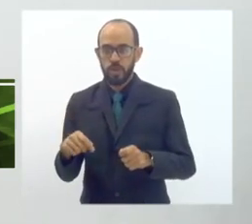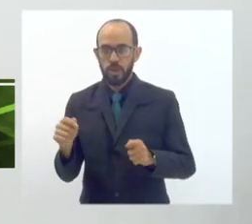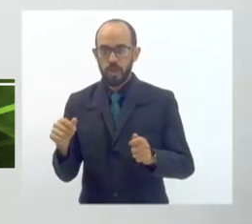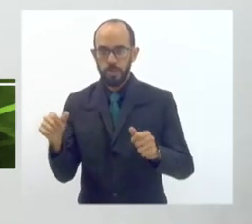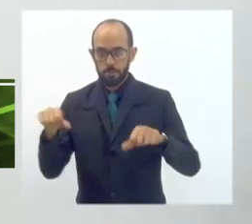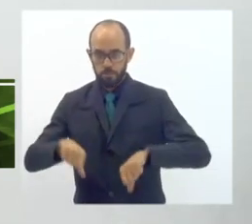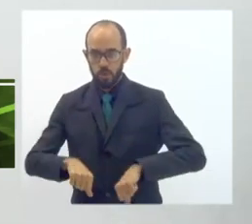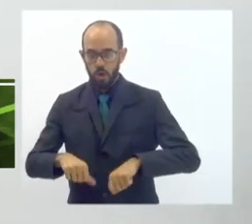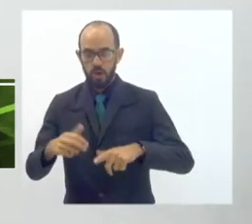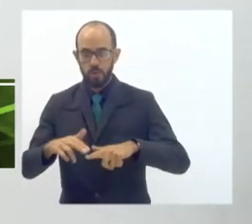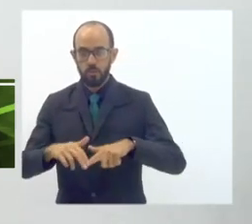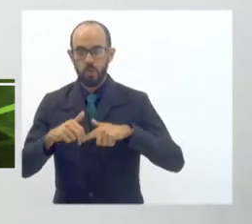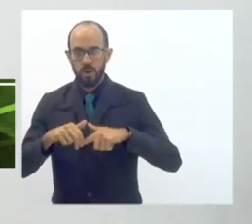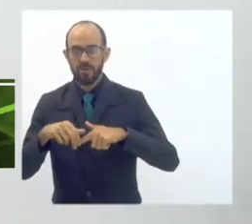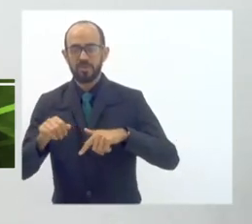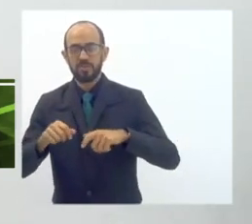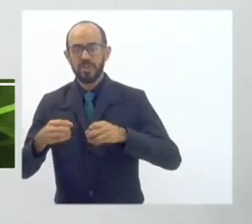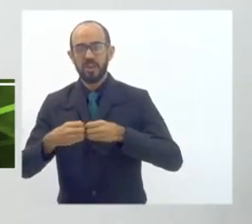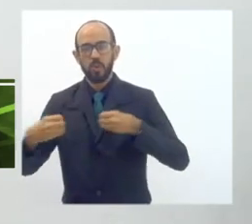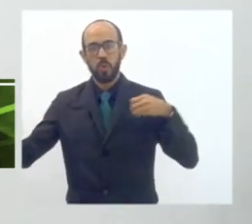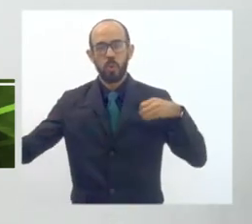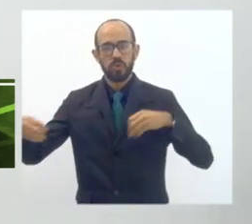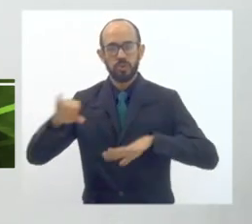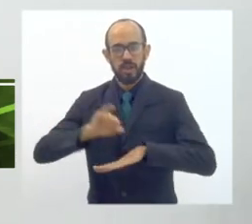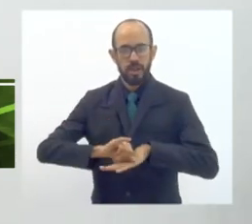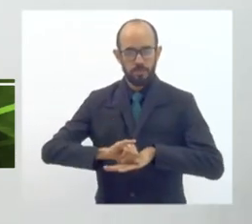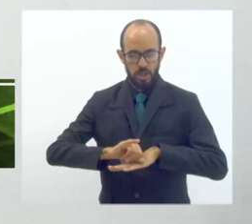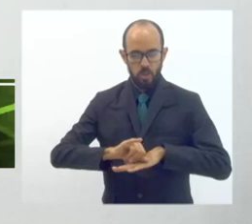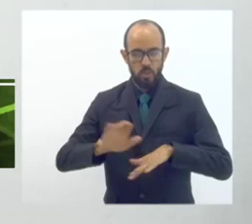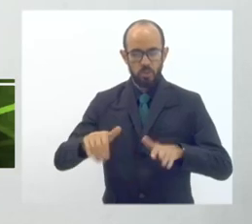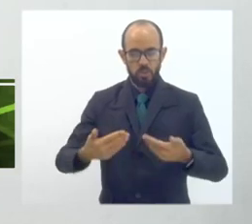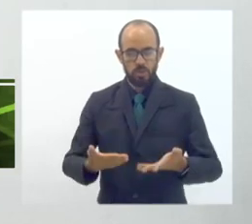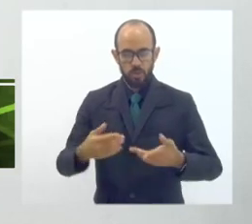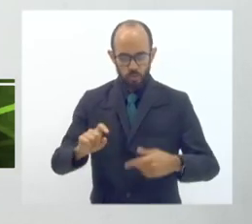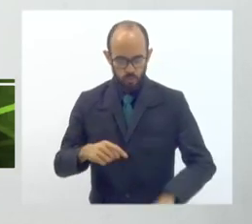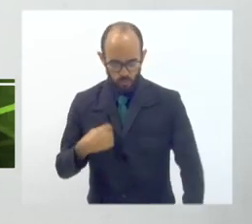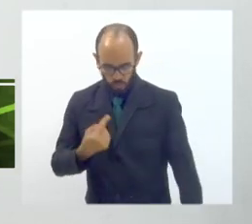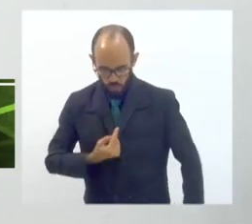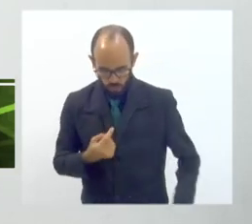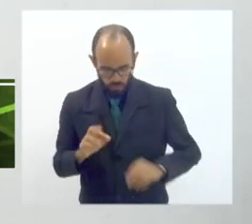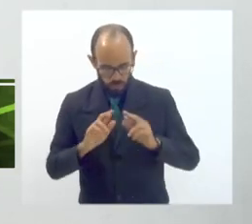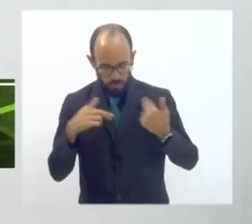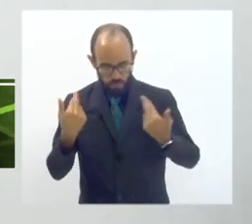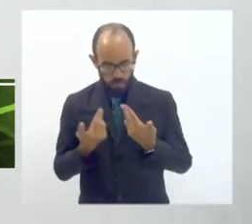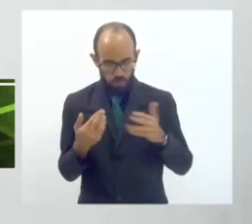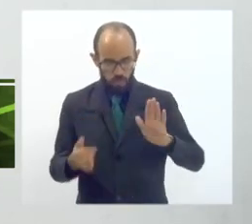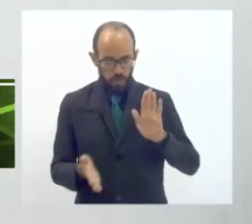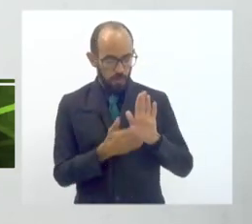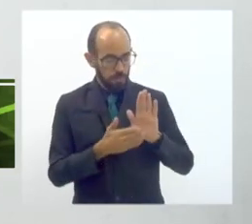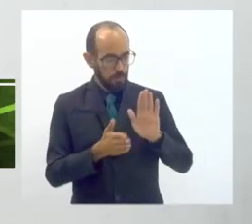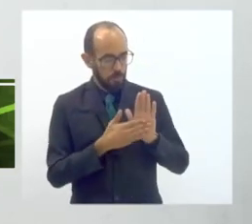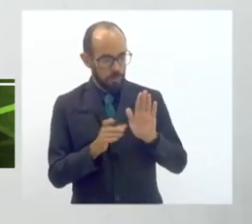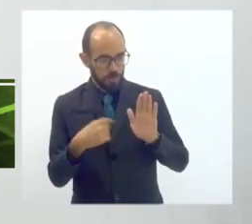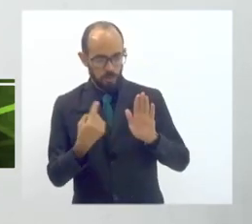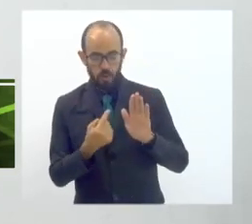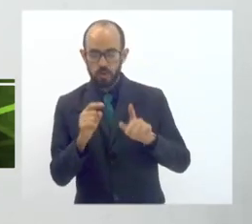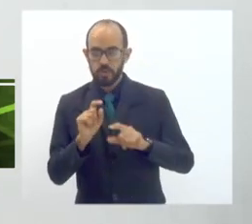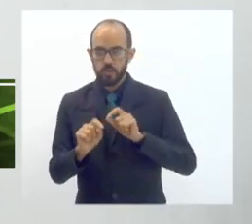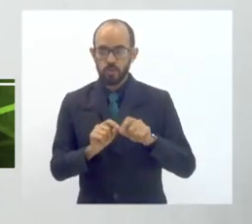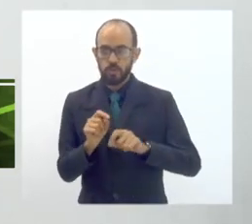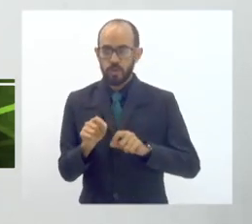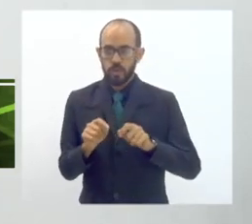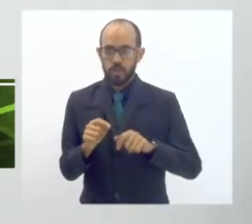centros. Então, entrando em contato, fizemos a reunião prévia, né, Vinícius? E a proposta que a gente vai trabalhar é